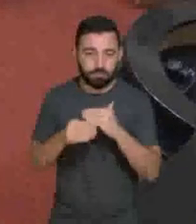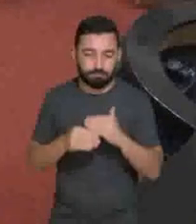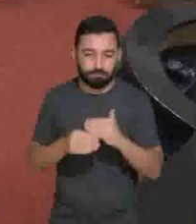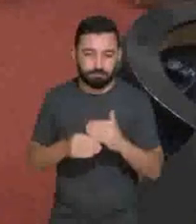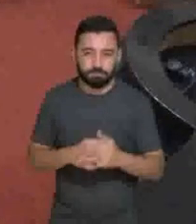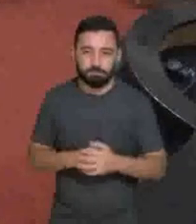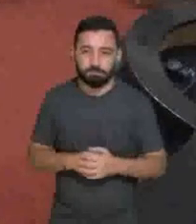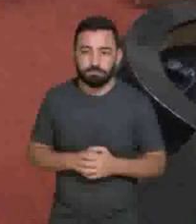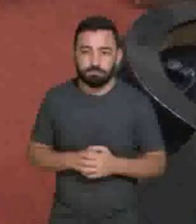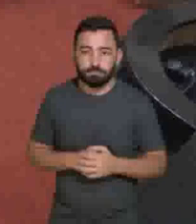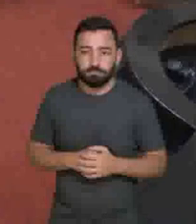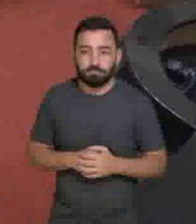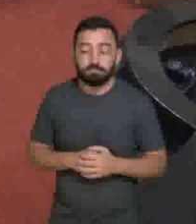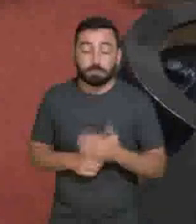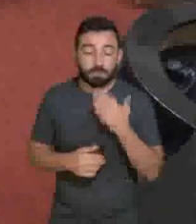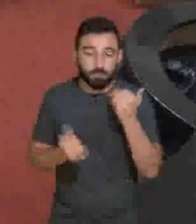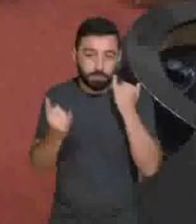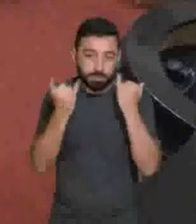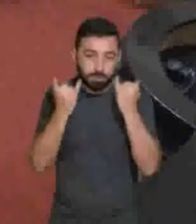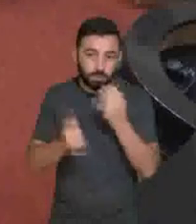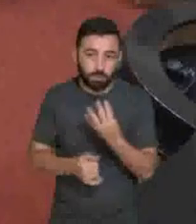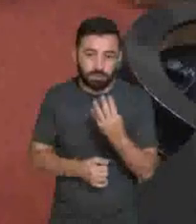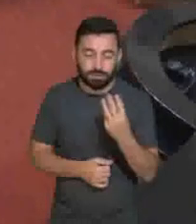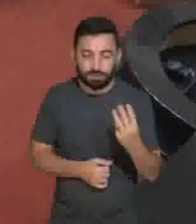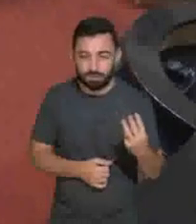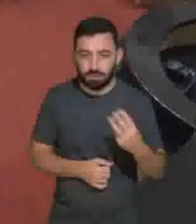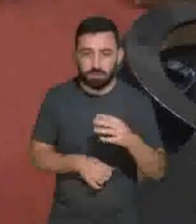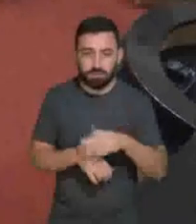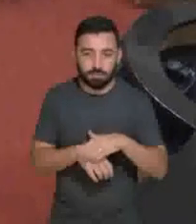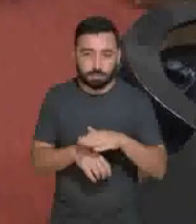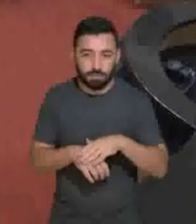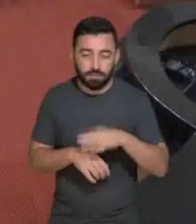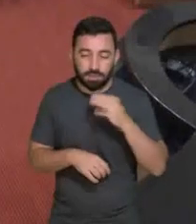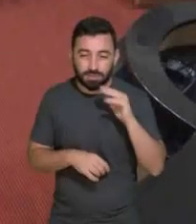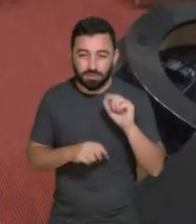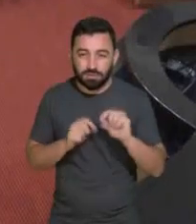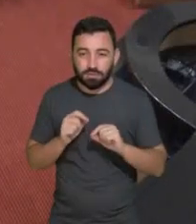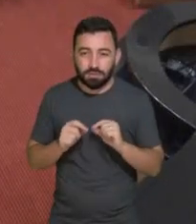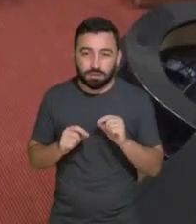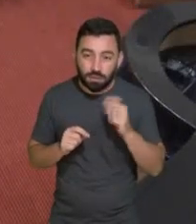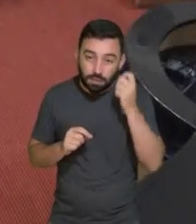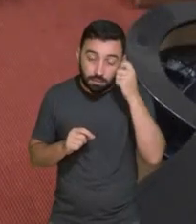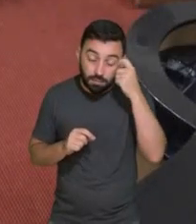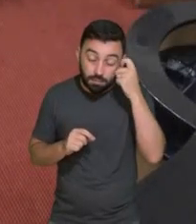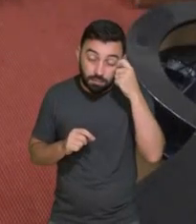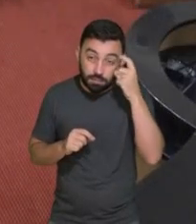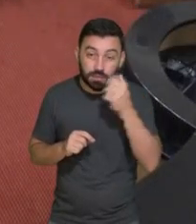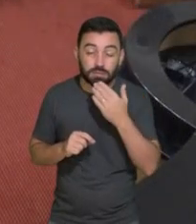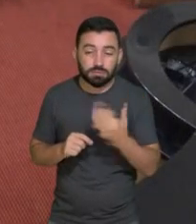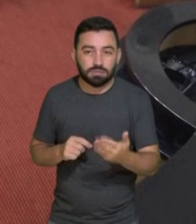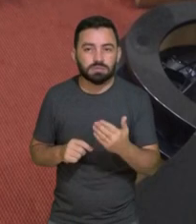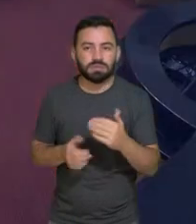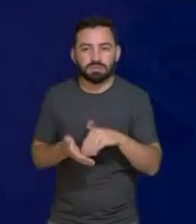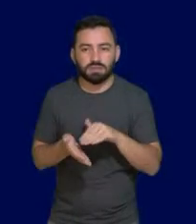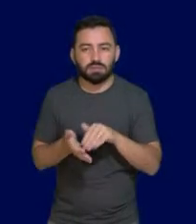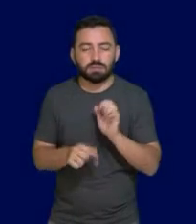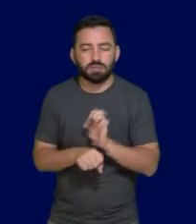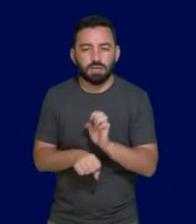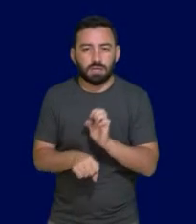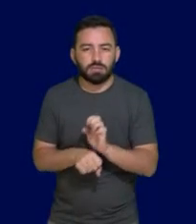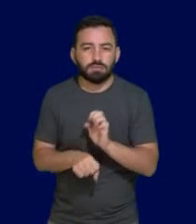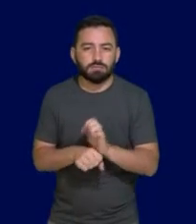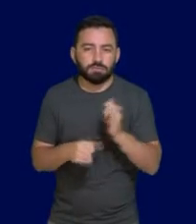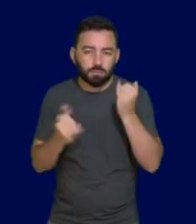por unanimidade. Pedido de informação 43, autor deputado Matheus Cadorim, solicitando ao secretário de Estado da Educação informações acerca